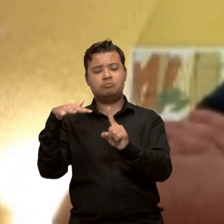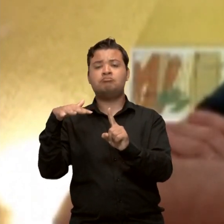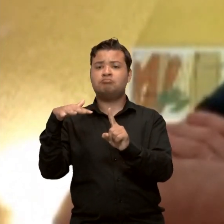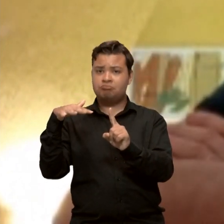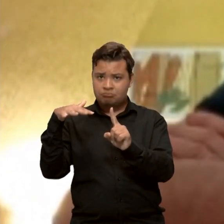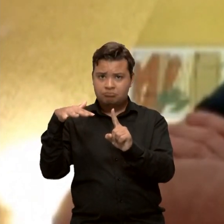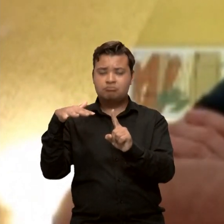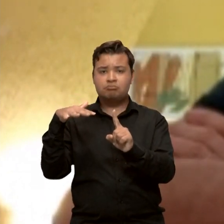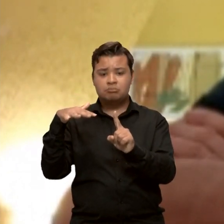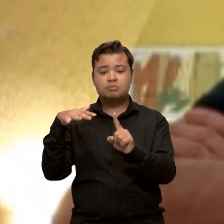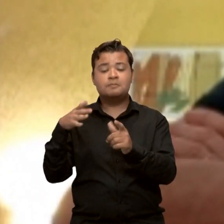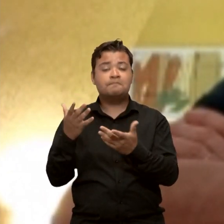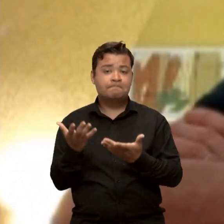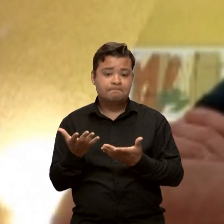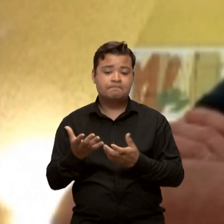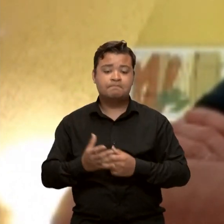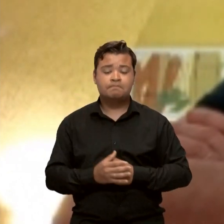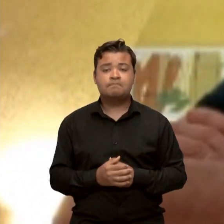atenção dos